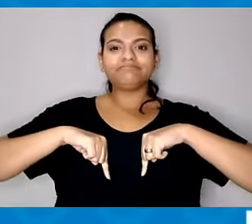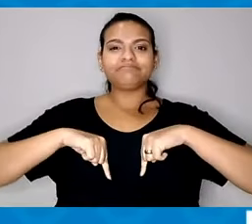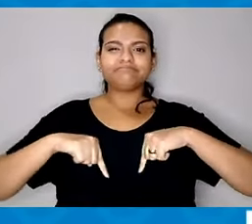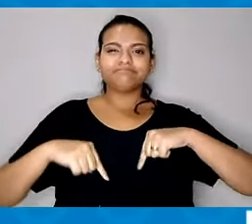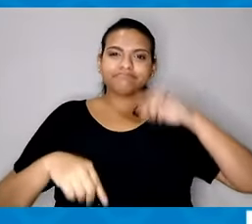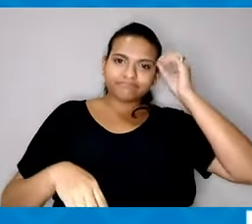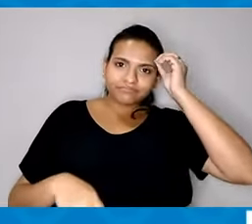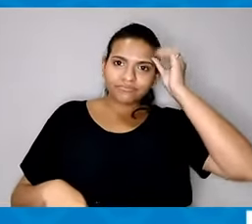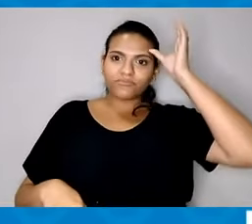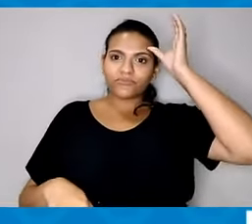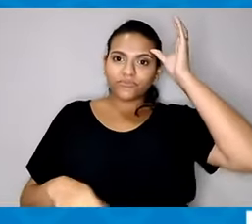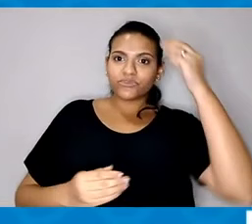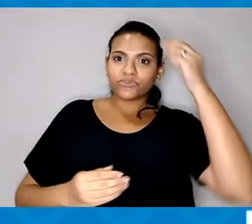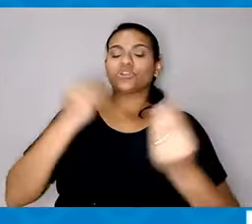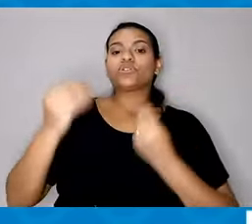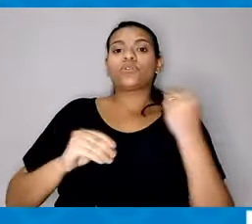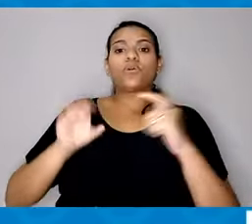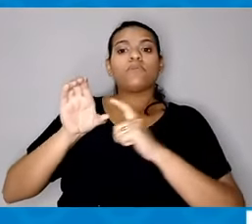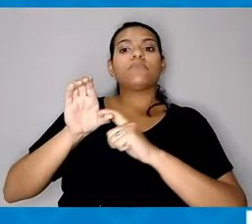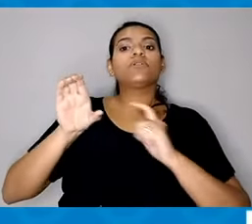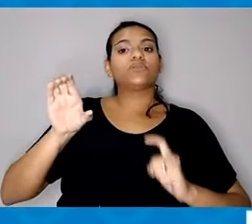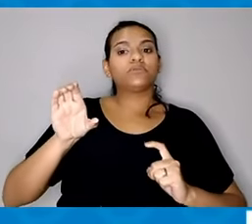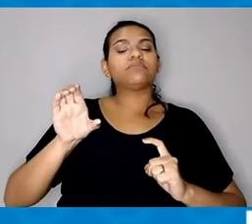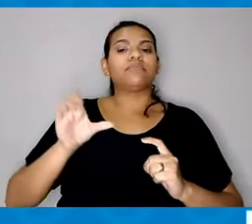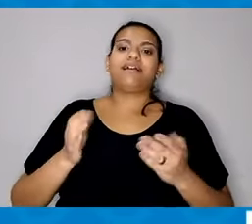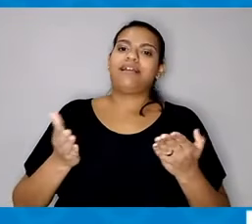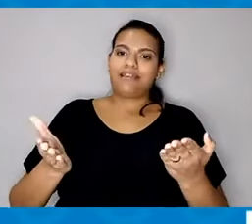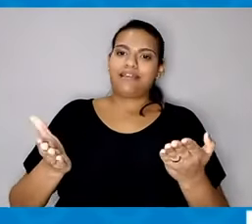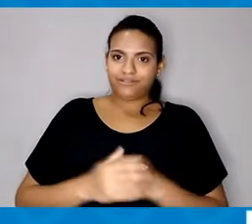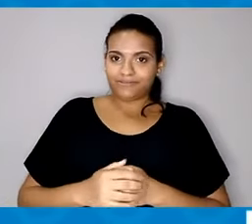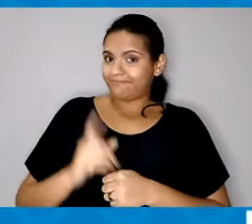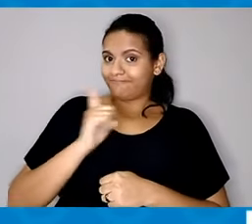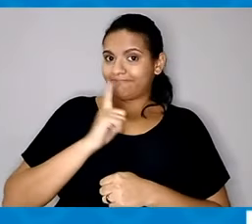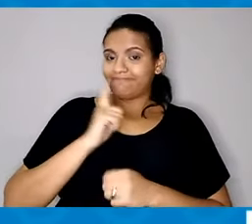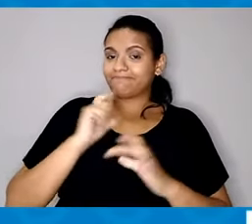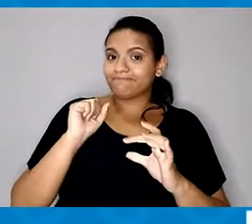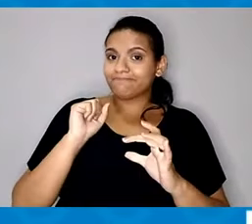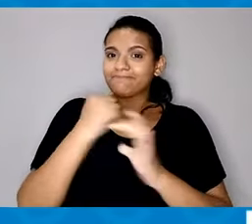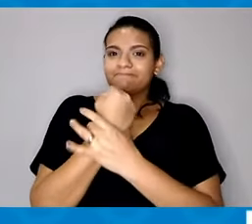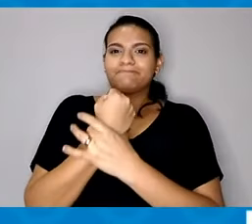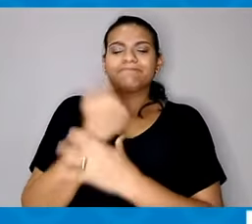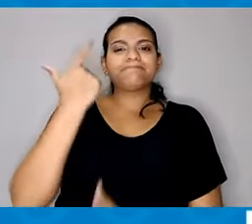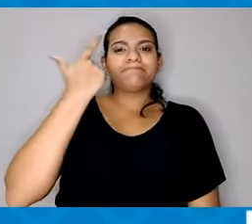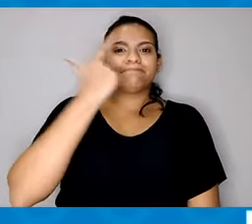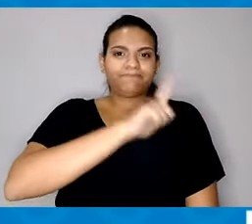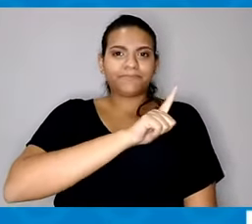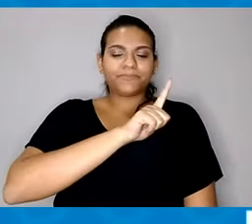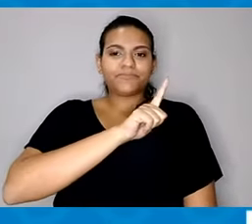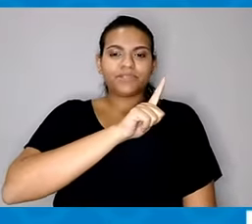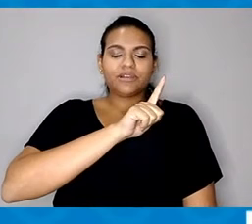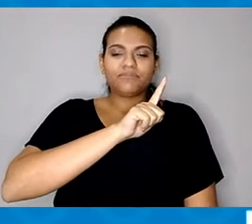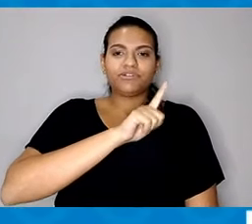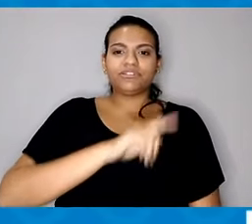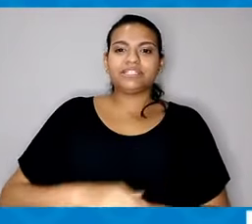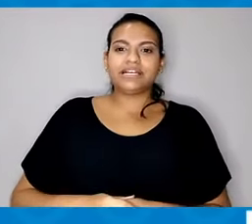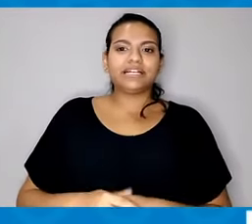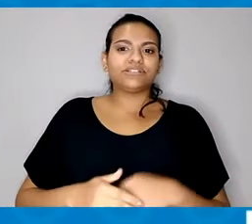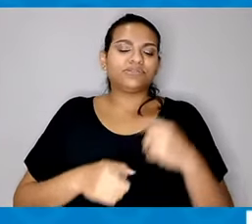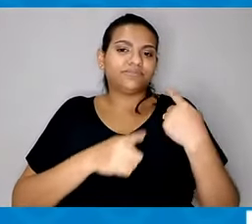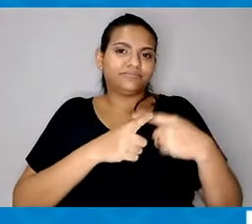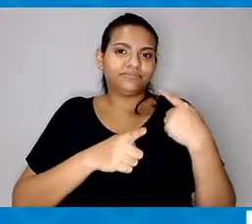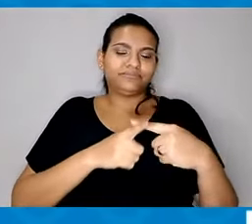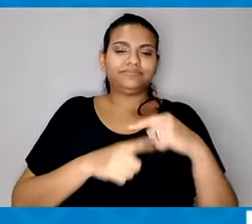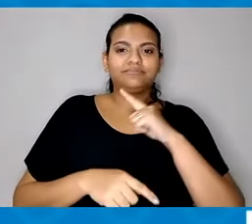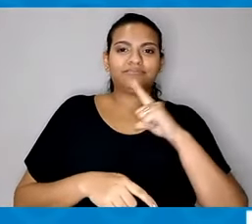autonomia, ficam mais garantidos do que quando você tem uma aula tradicional